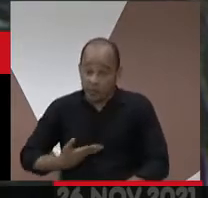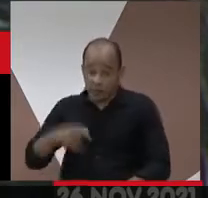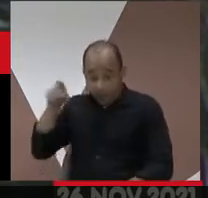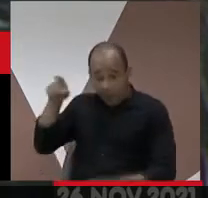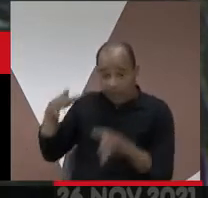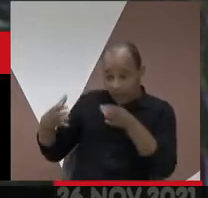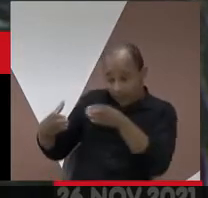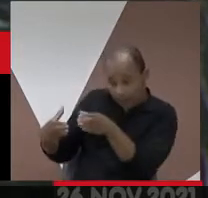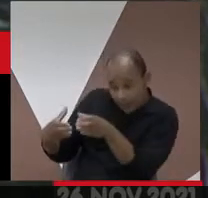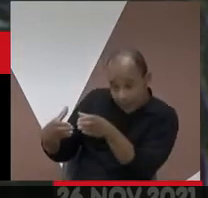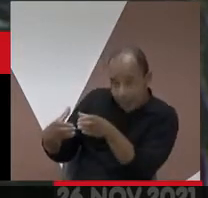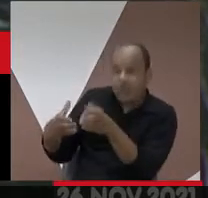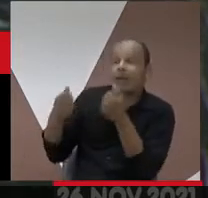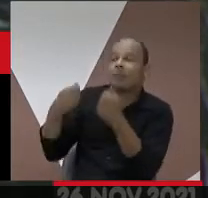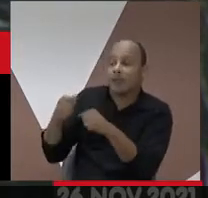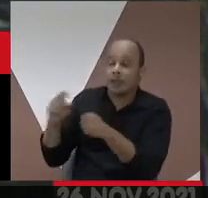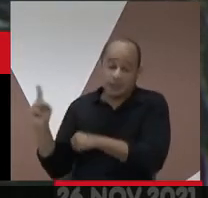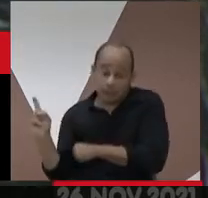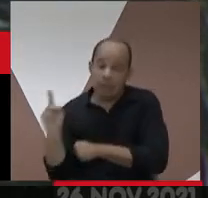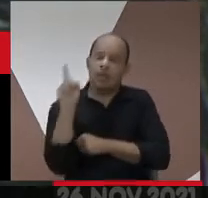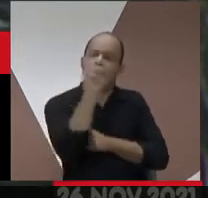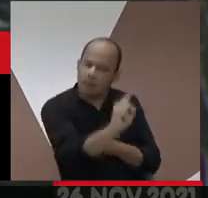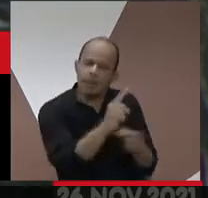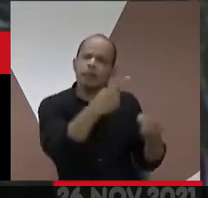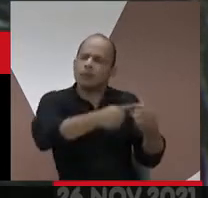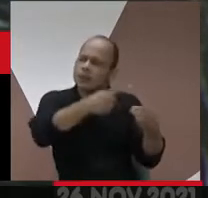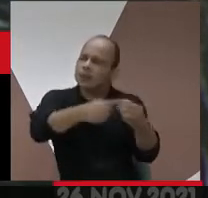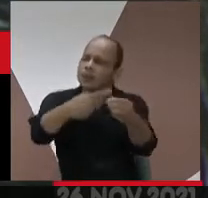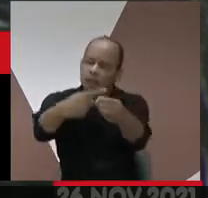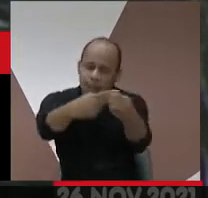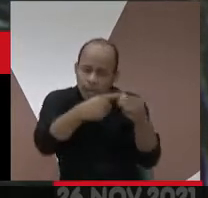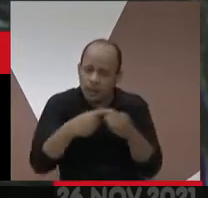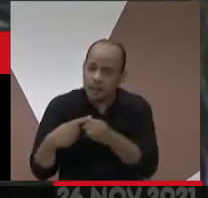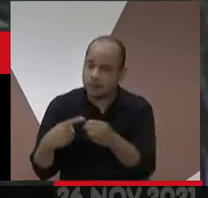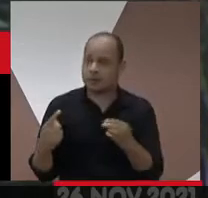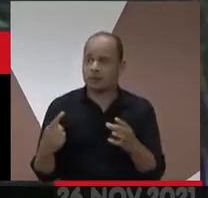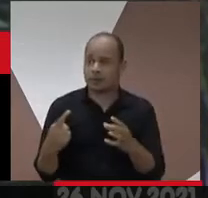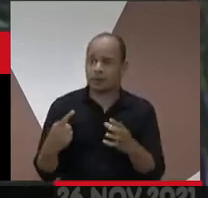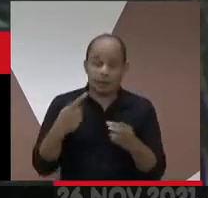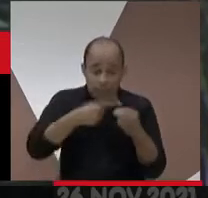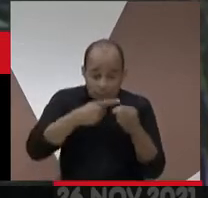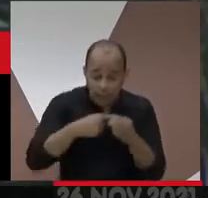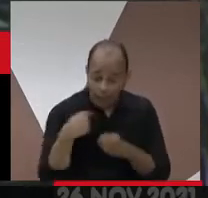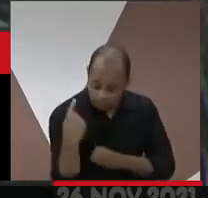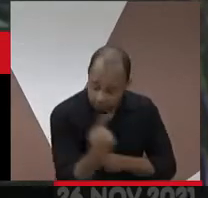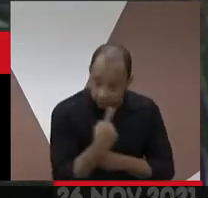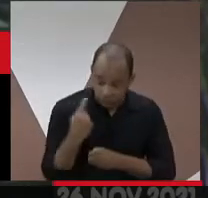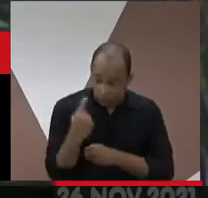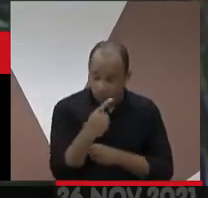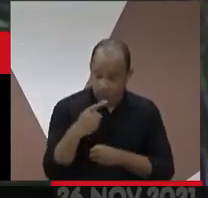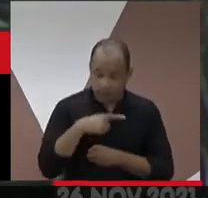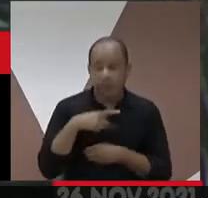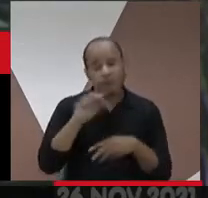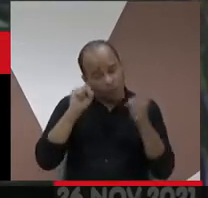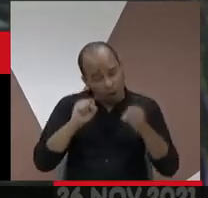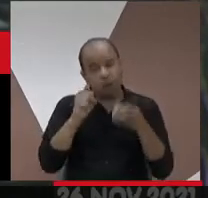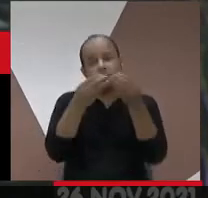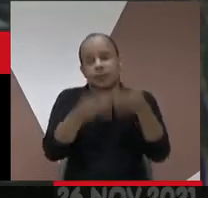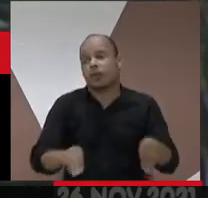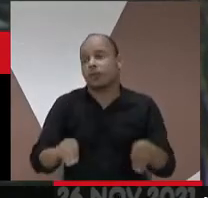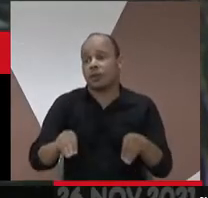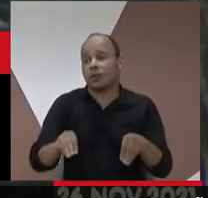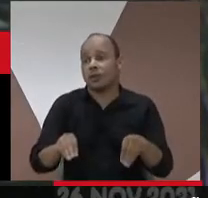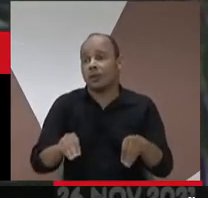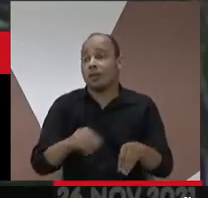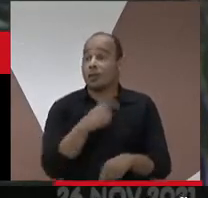O governo precisa ir até as cidades, até os municípios que serão atingidos, porque vocês precisam ter coragem de falar